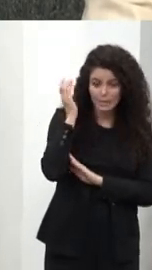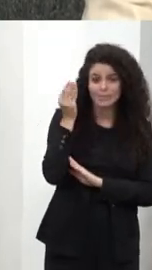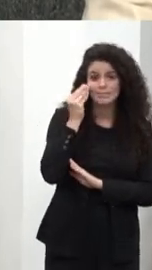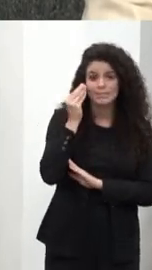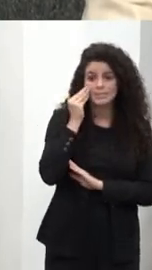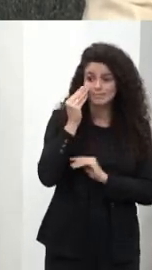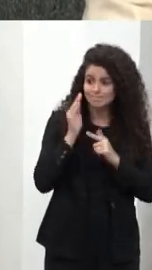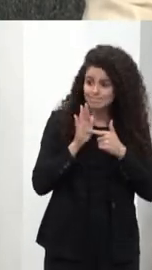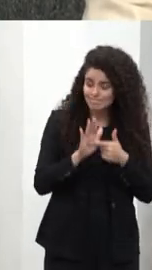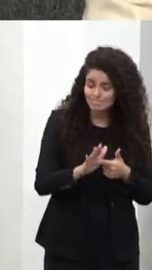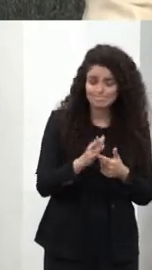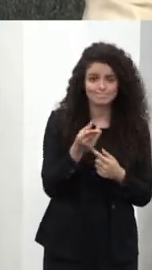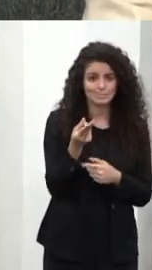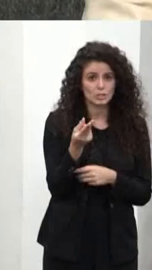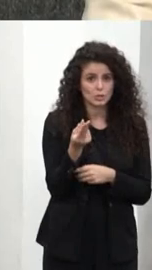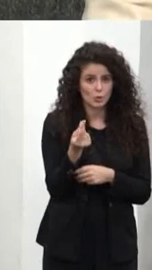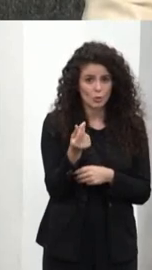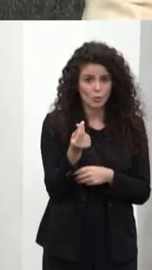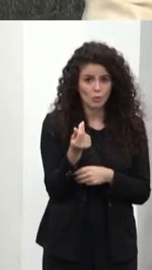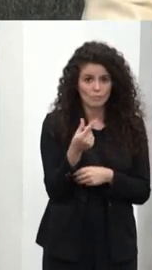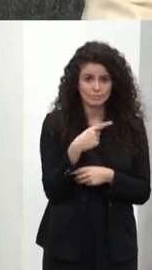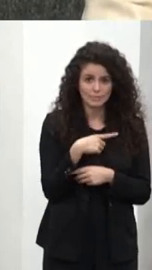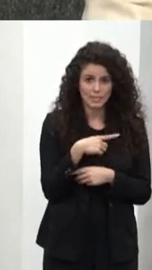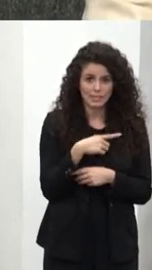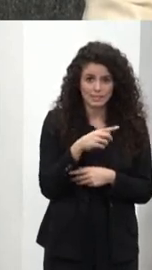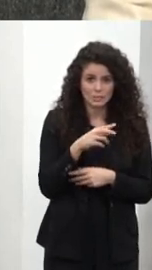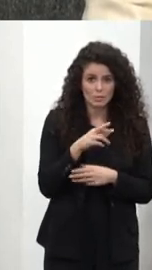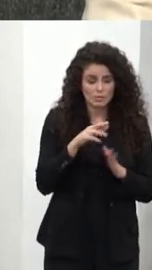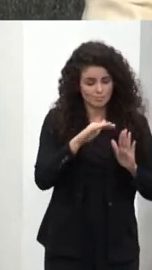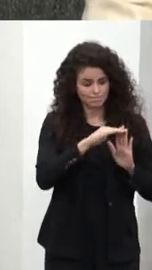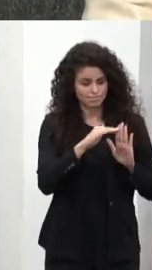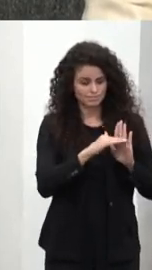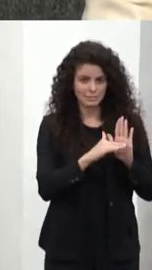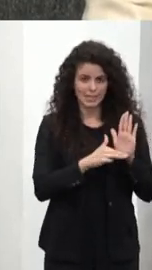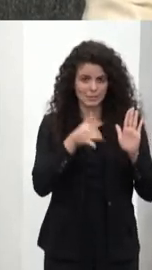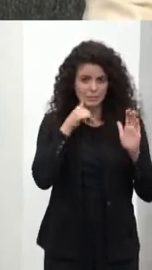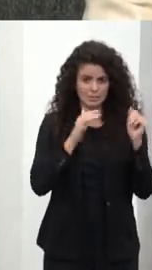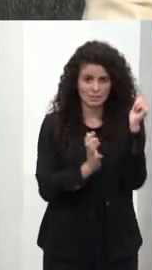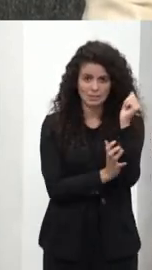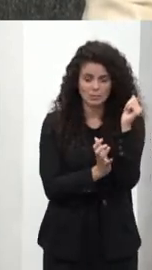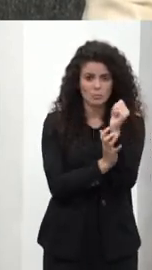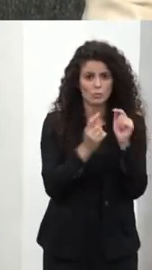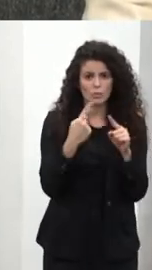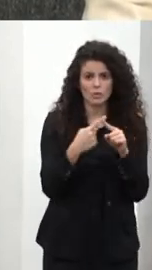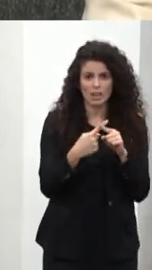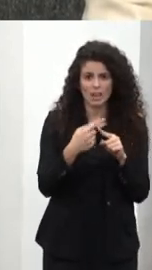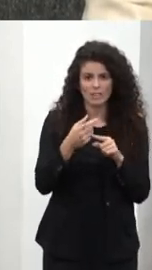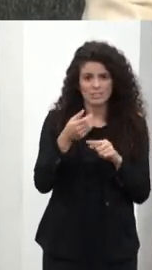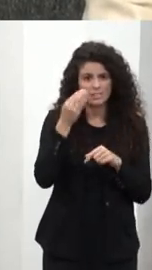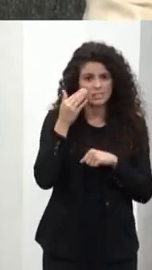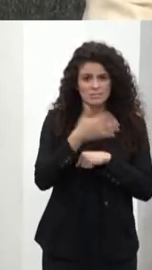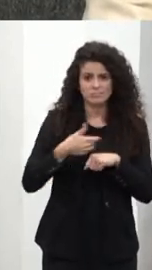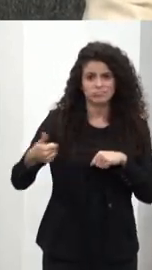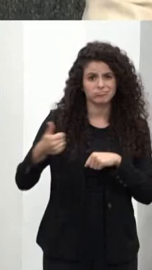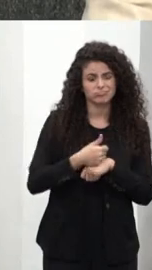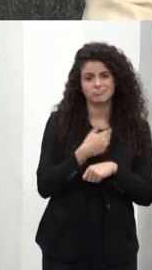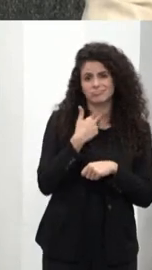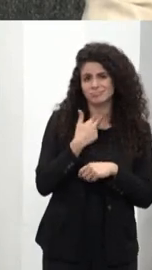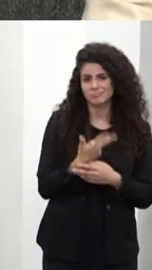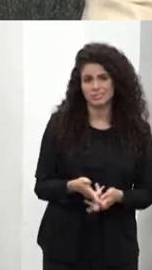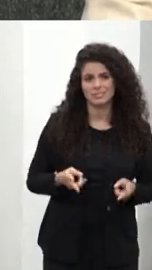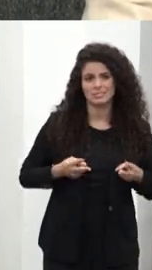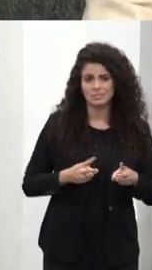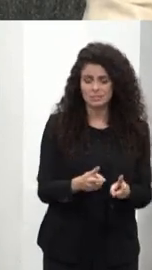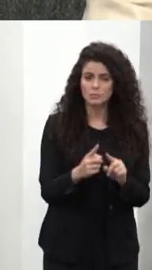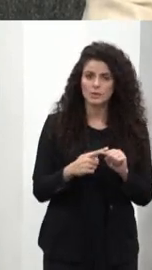essa lógica persecutória criminalizadora lavajatista em relação à cultura não se sustenta mais a